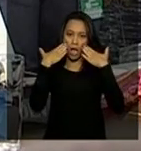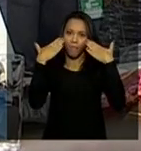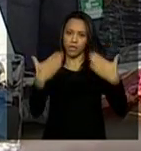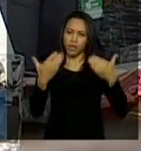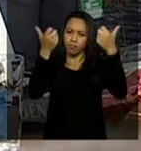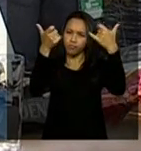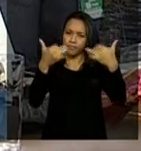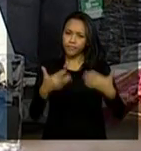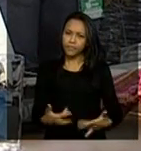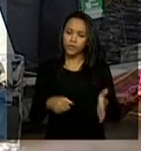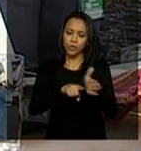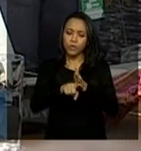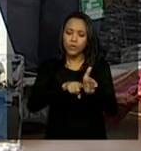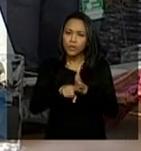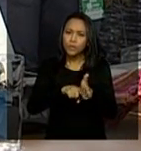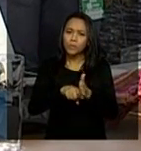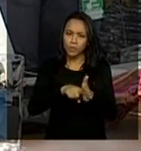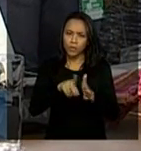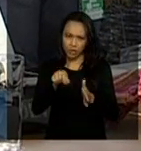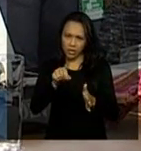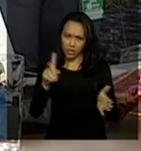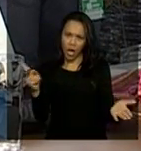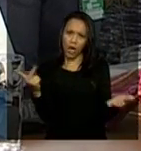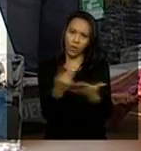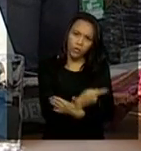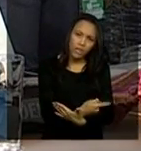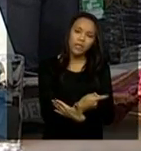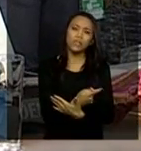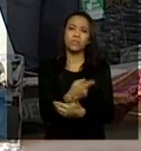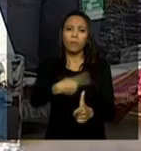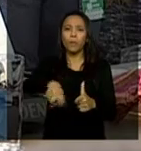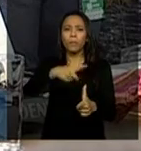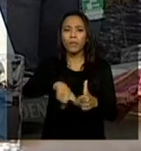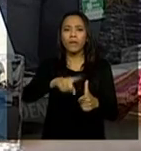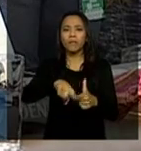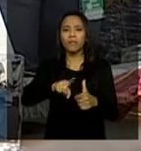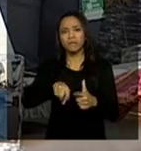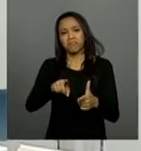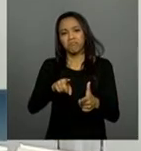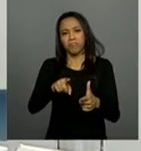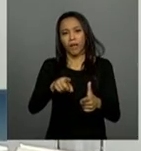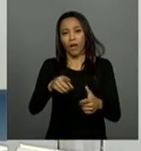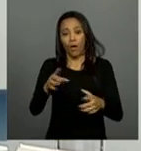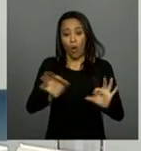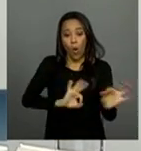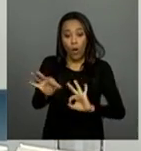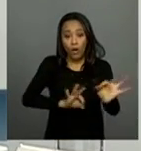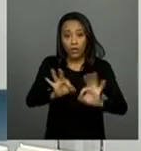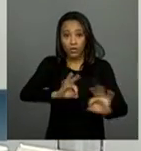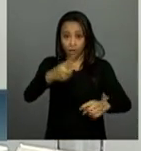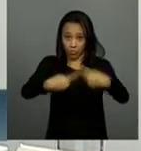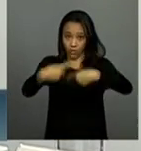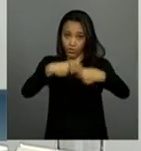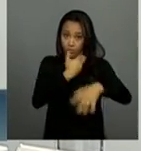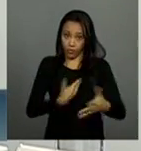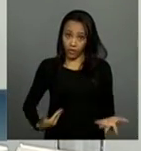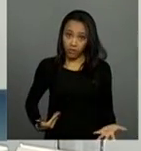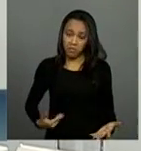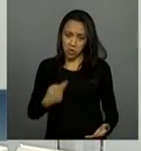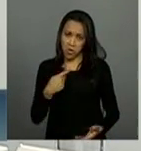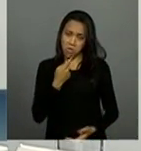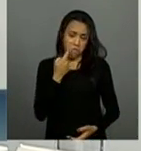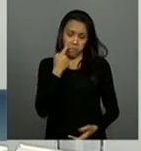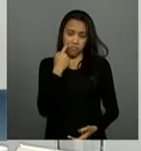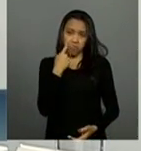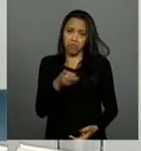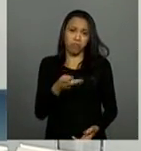levantamento, ele traz algum problema, algum prejuízo para a formulação de políticas públicas para a região? Não, porque eu não vejo problema, porque